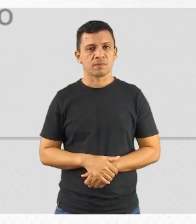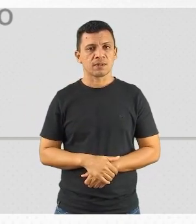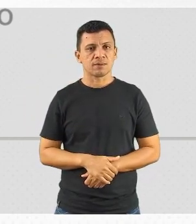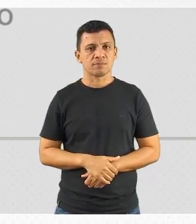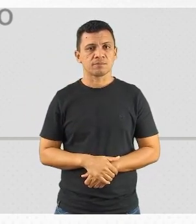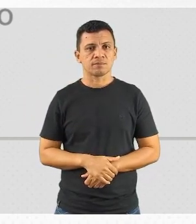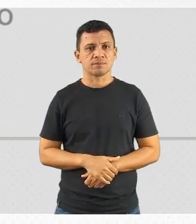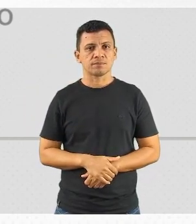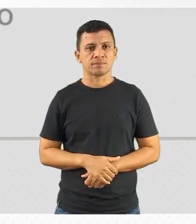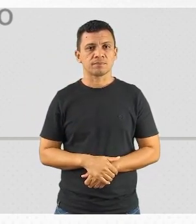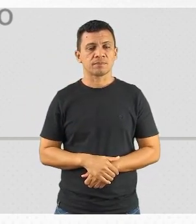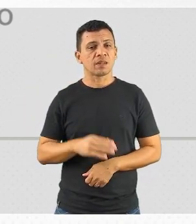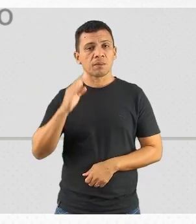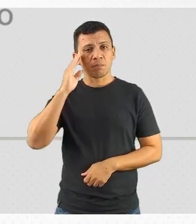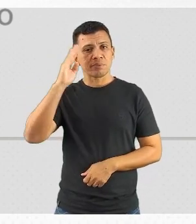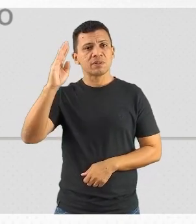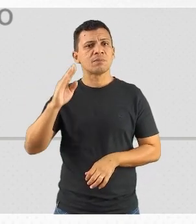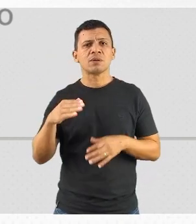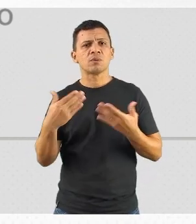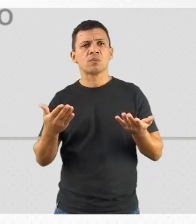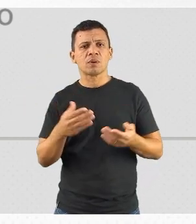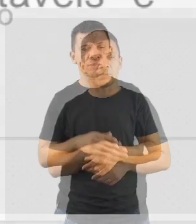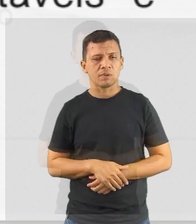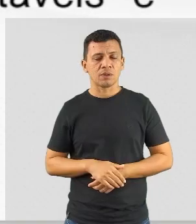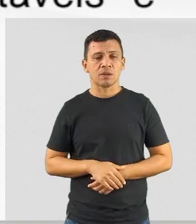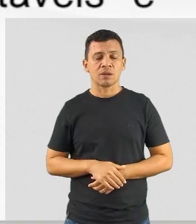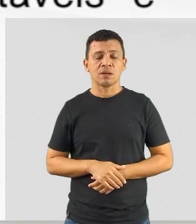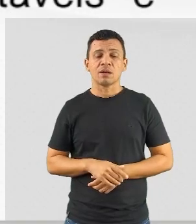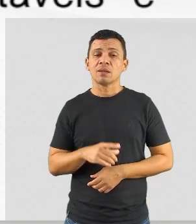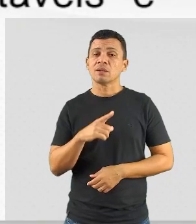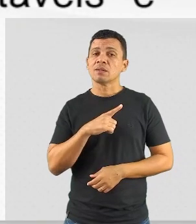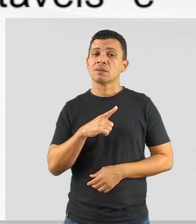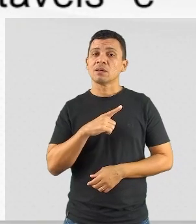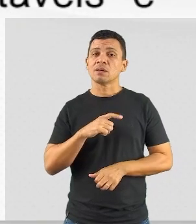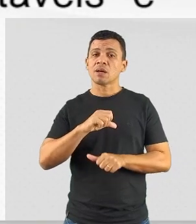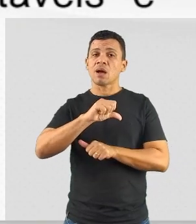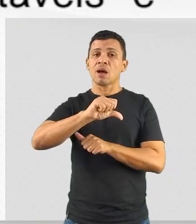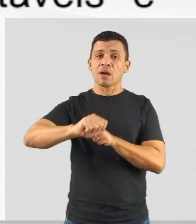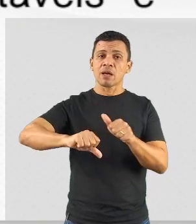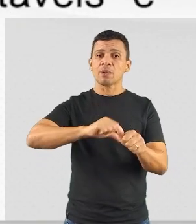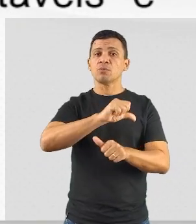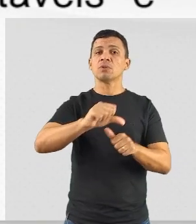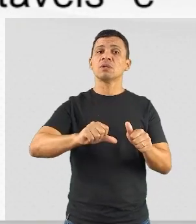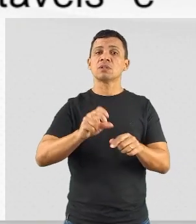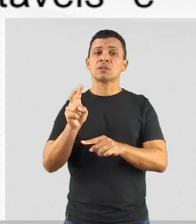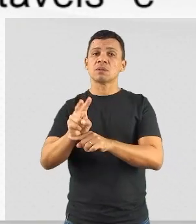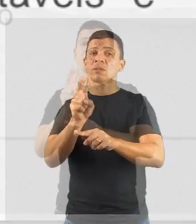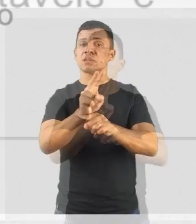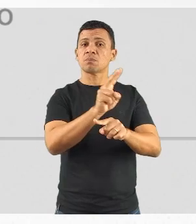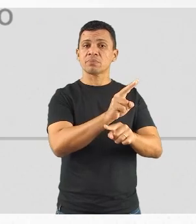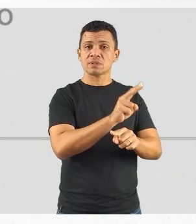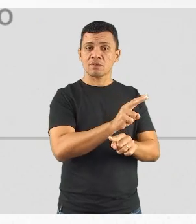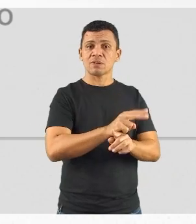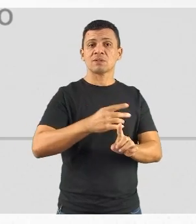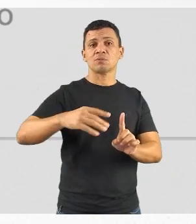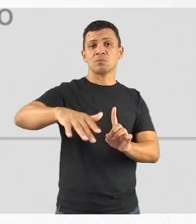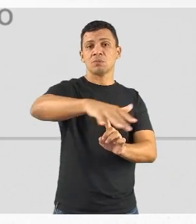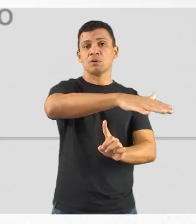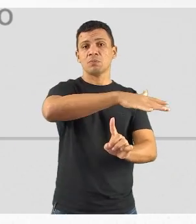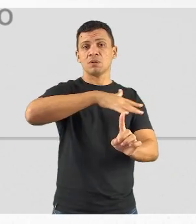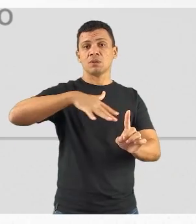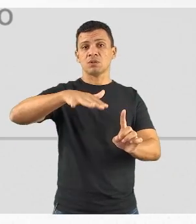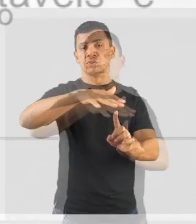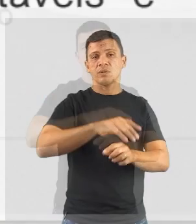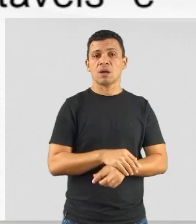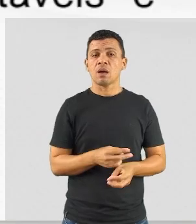um desses principais passos? É relacionado a essas mudanças para essa preservação. Então, a gente percebe que essa